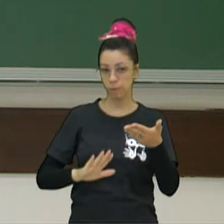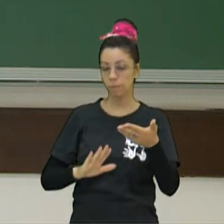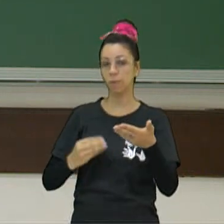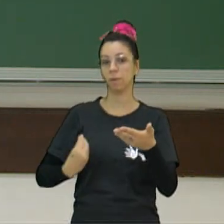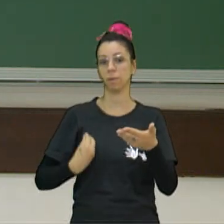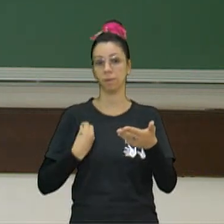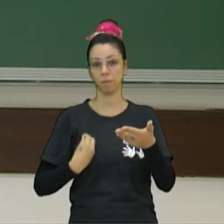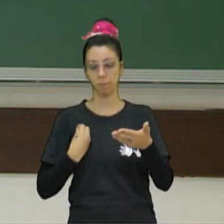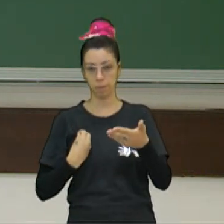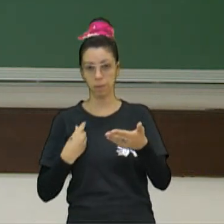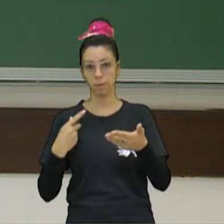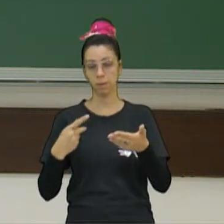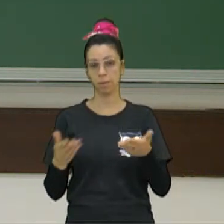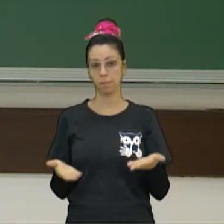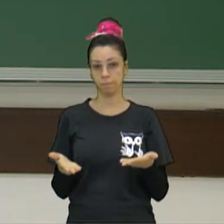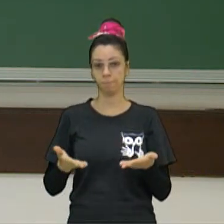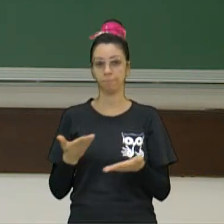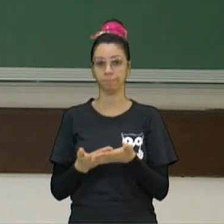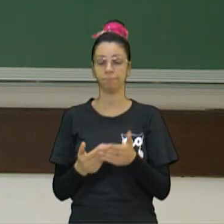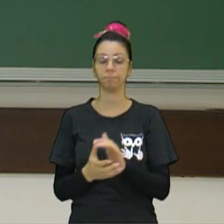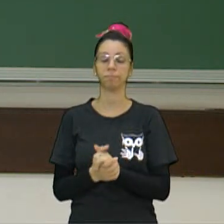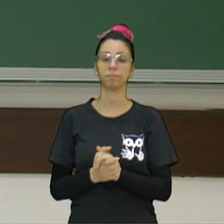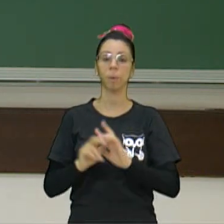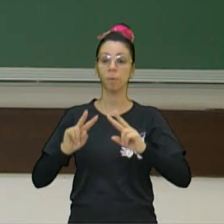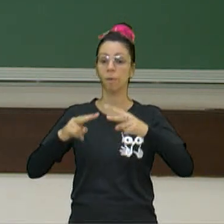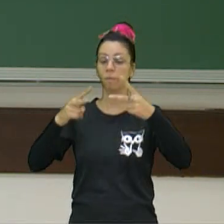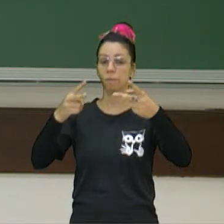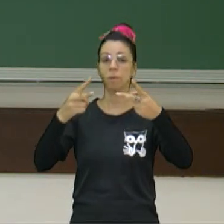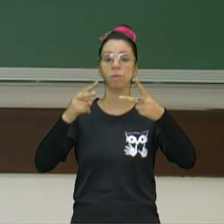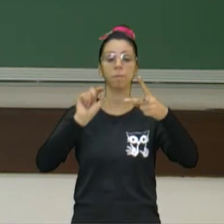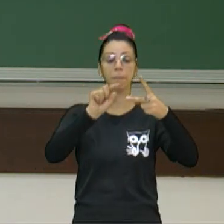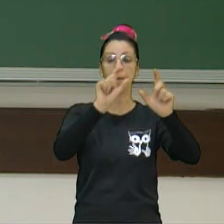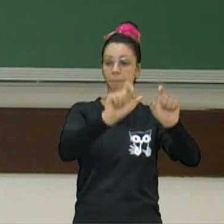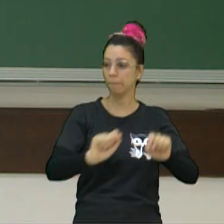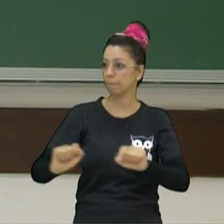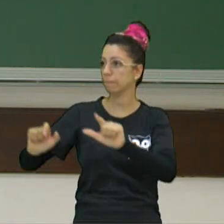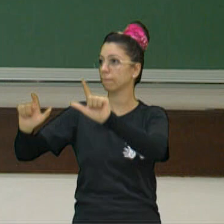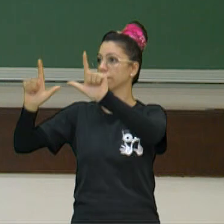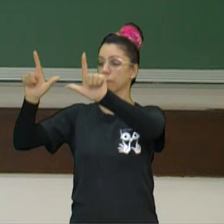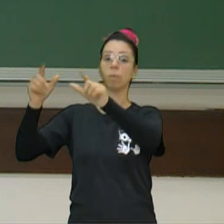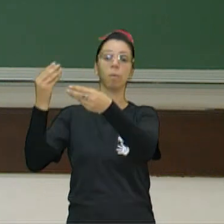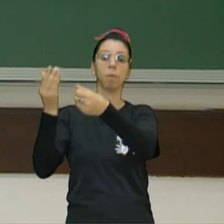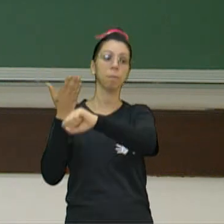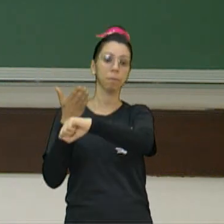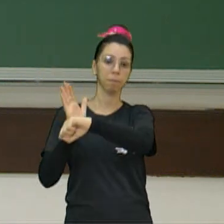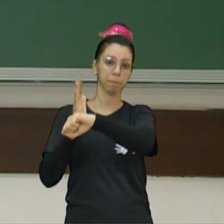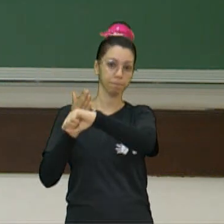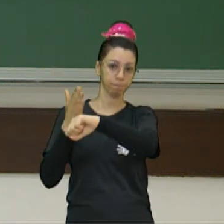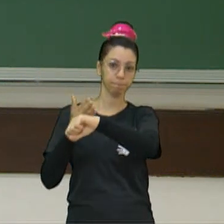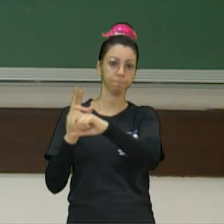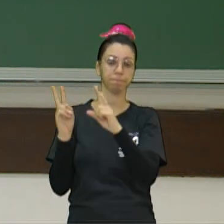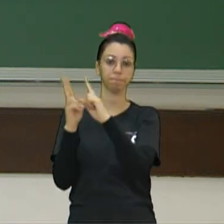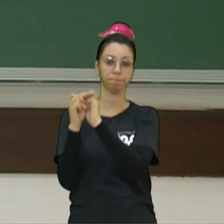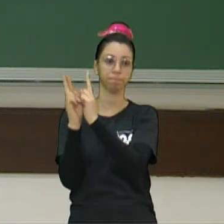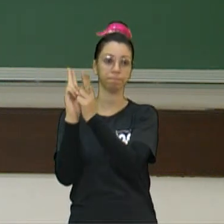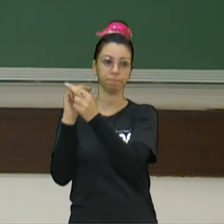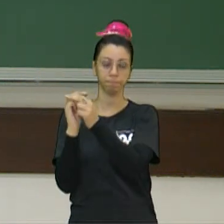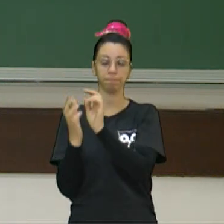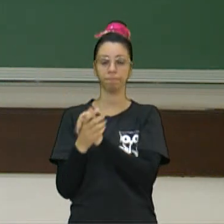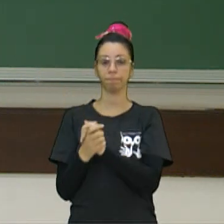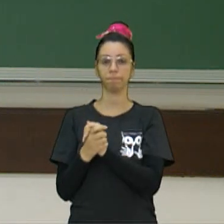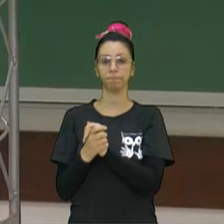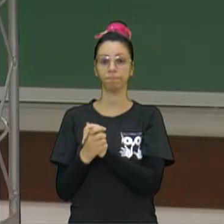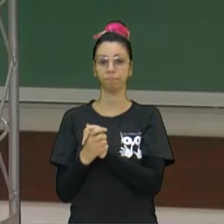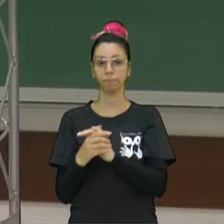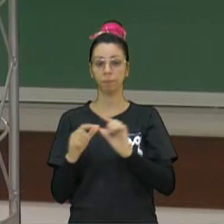presença na aula de hoje. E tem esses vídeos, então são reportagens que vão remeter também à prática do Pilates. E também aqui no último tem